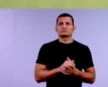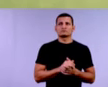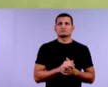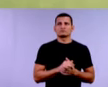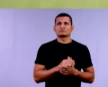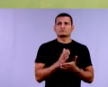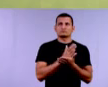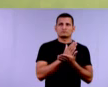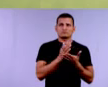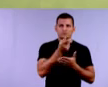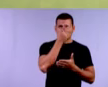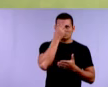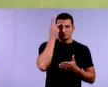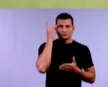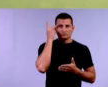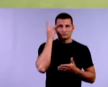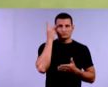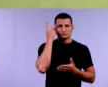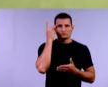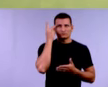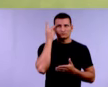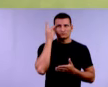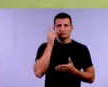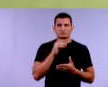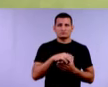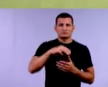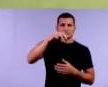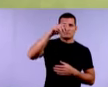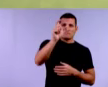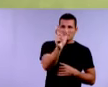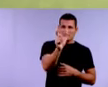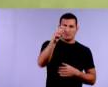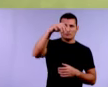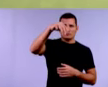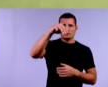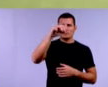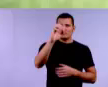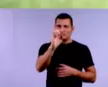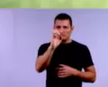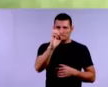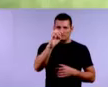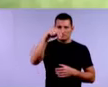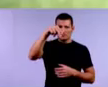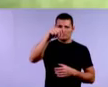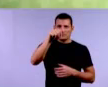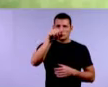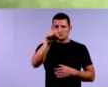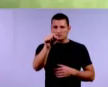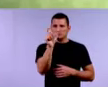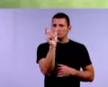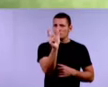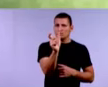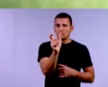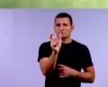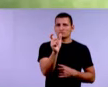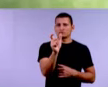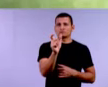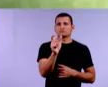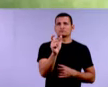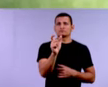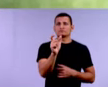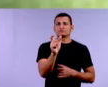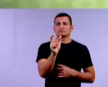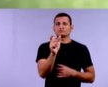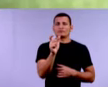se equivocam, né, Ruth, na hora do emprego. Não existe a palavra menos. Na língua portuguesa não existe na língua formal